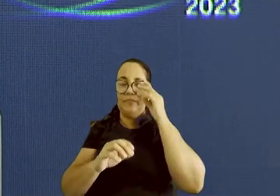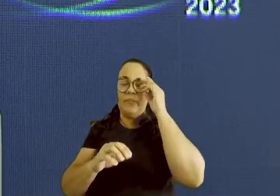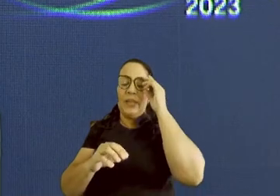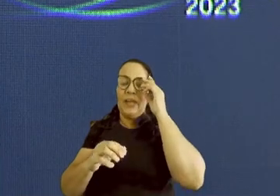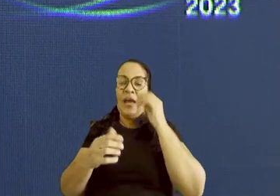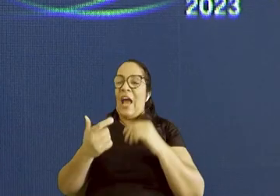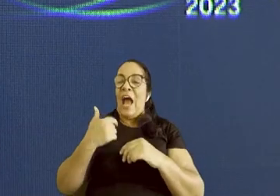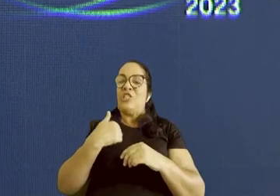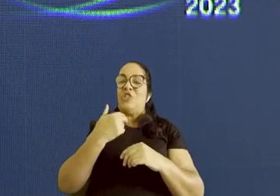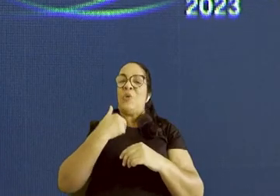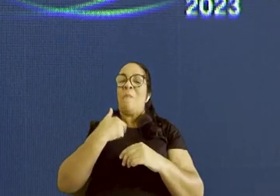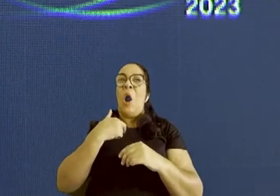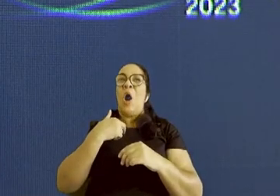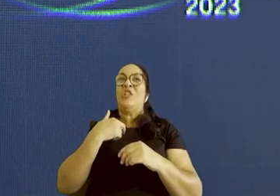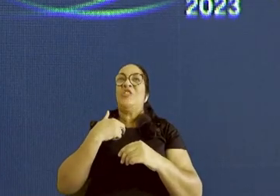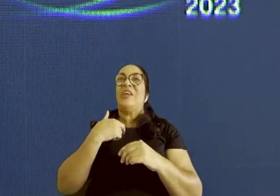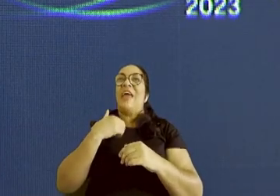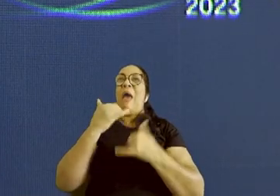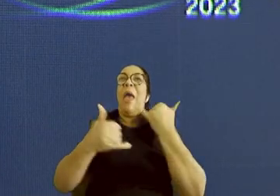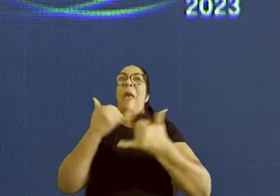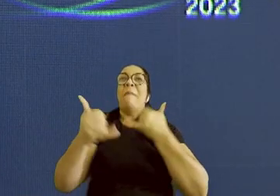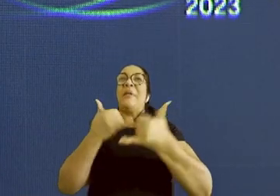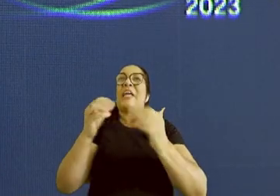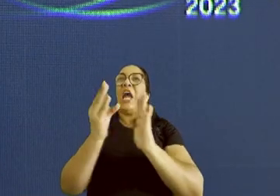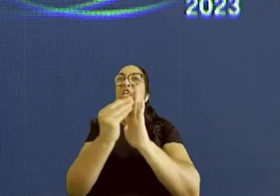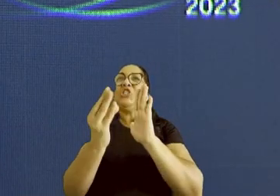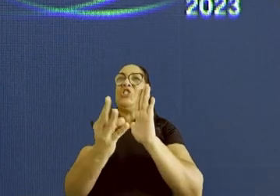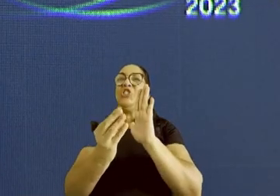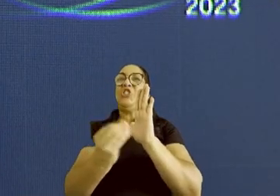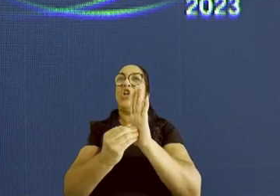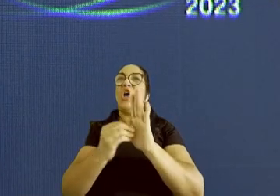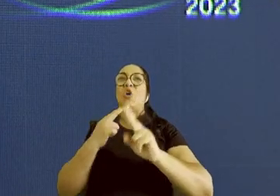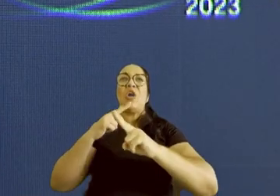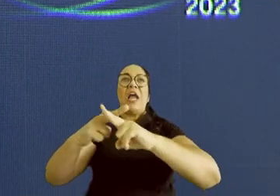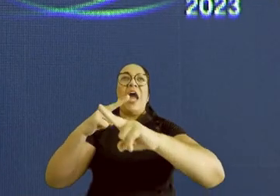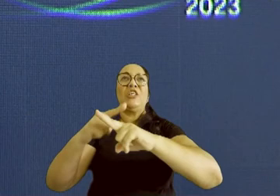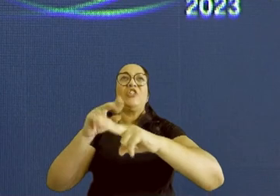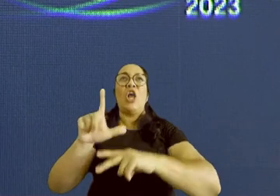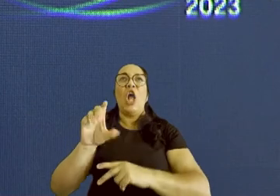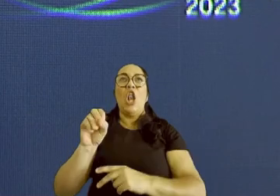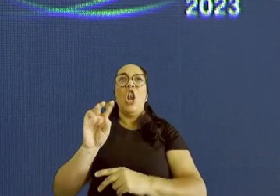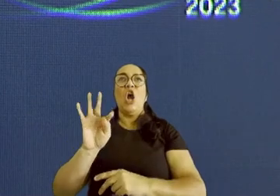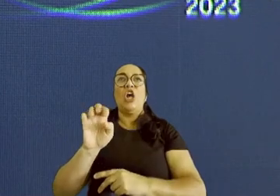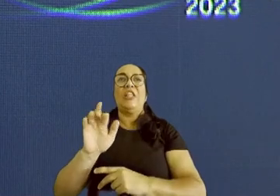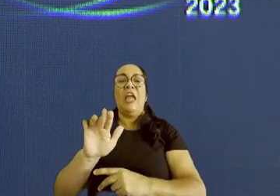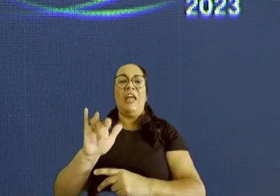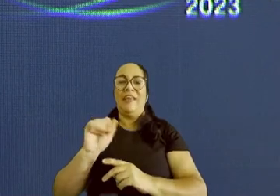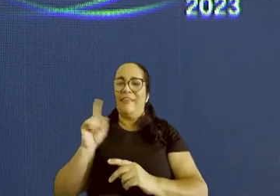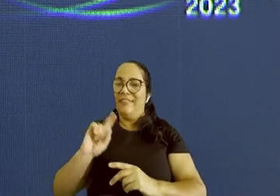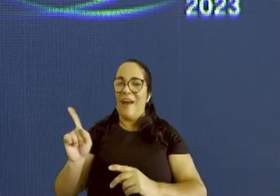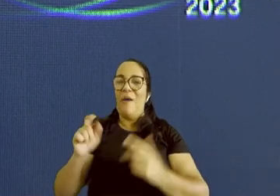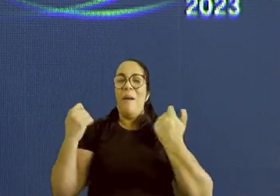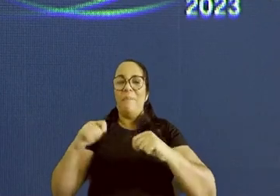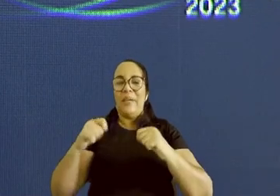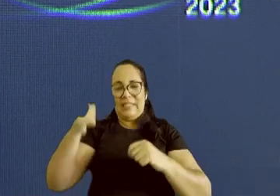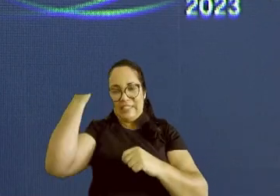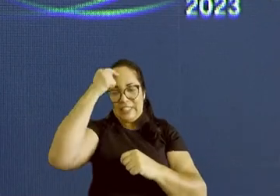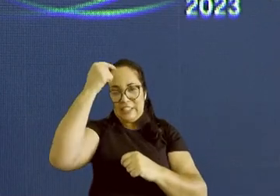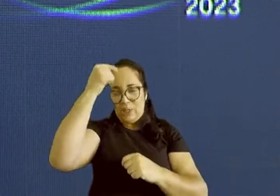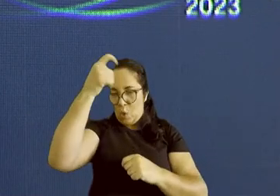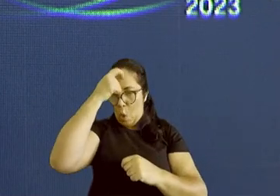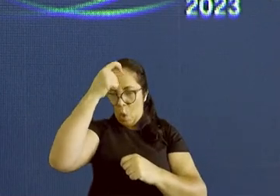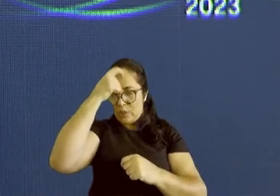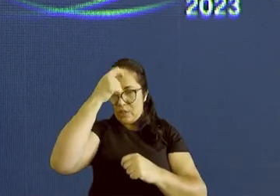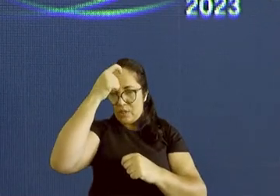Loteria né você tem que planejar se organizar e assim não fazer não depender numa próxima rodada